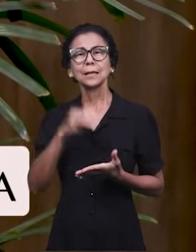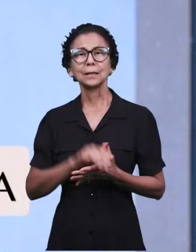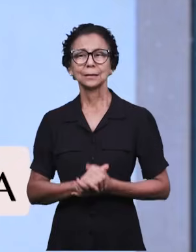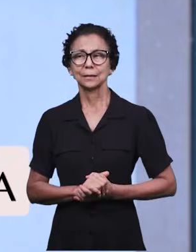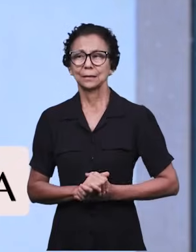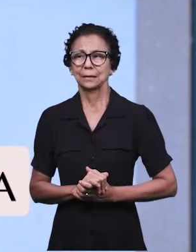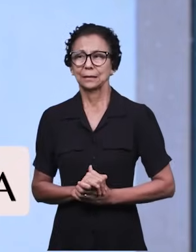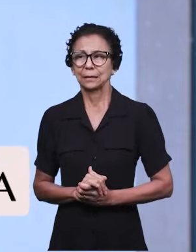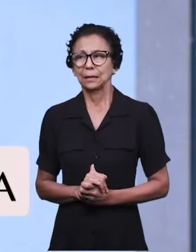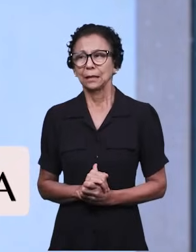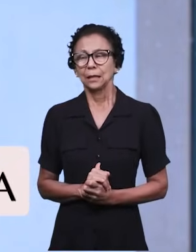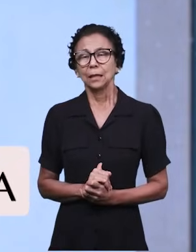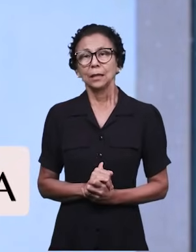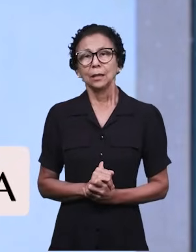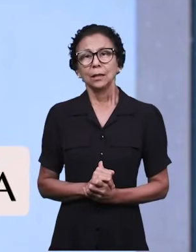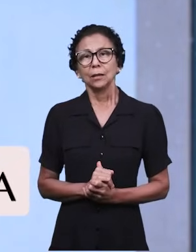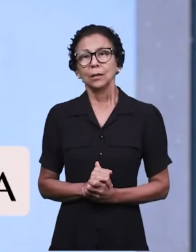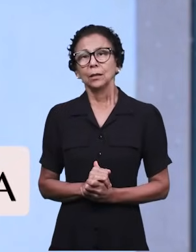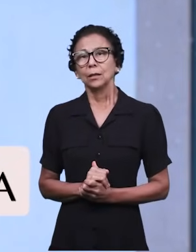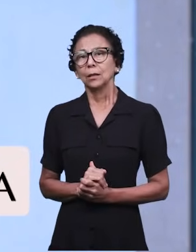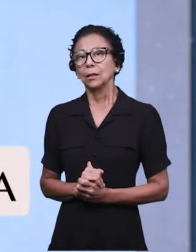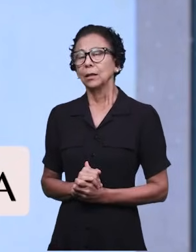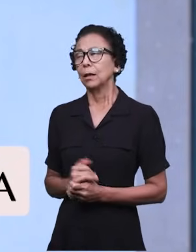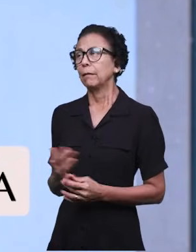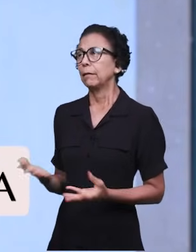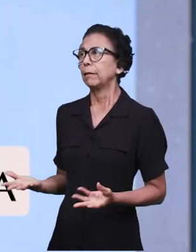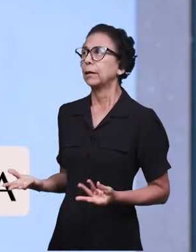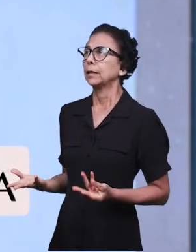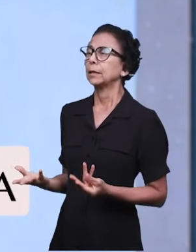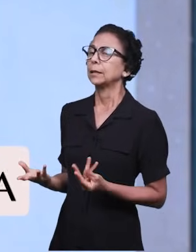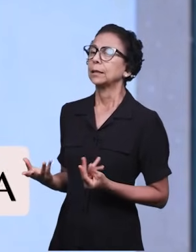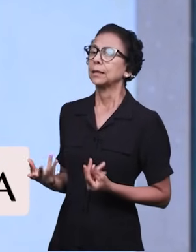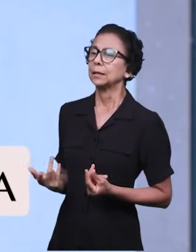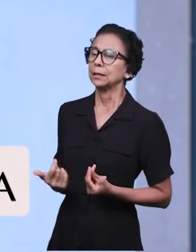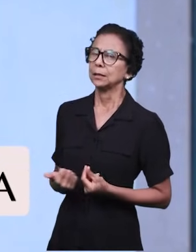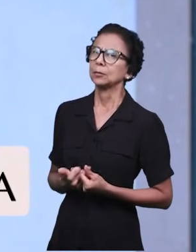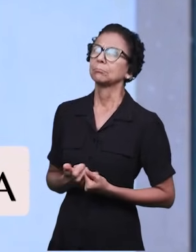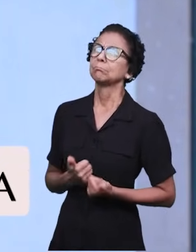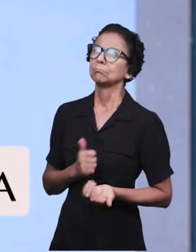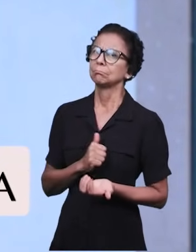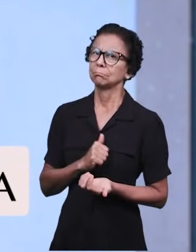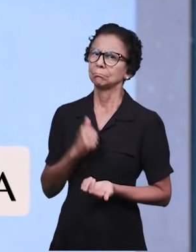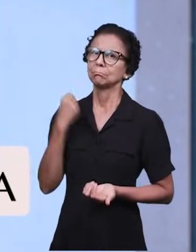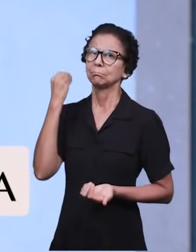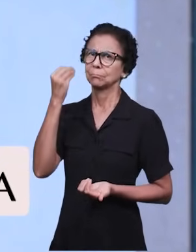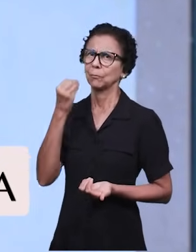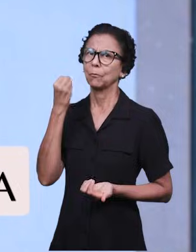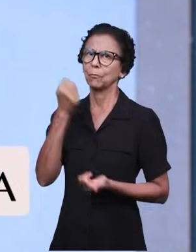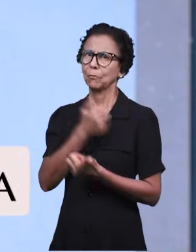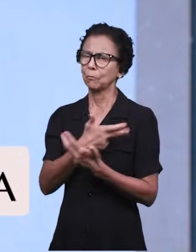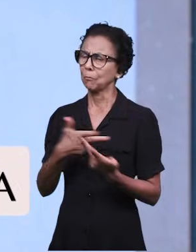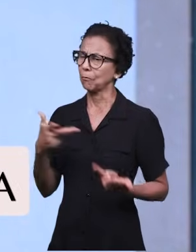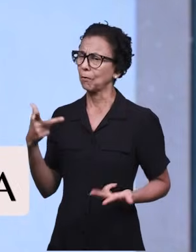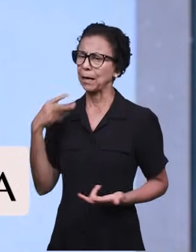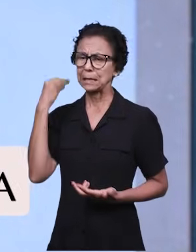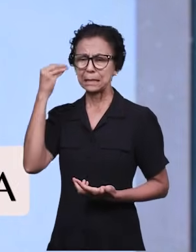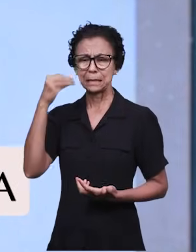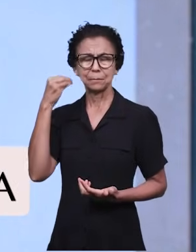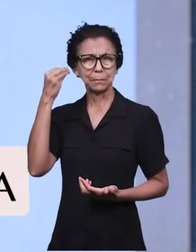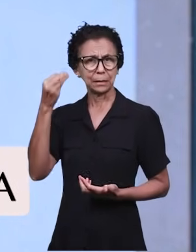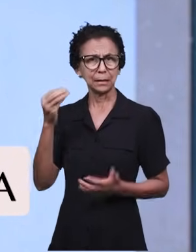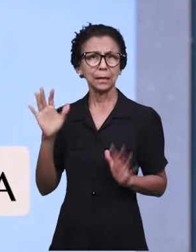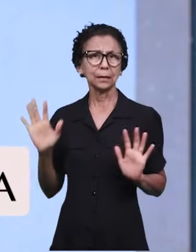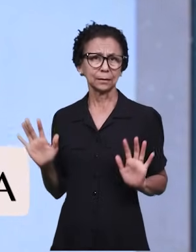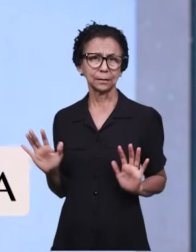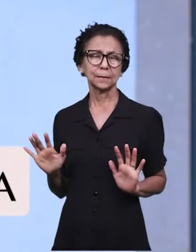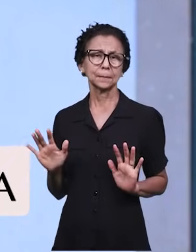exterior? Eu tive, posso dizer, grandes experiências, pelo menos para mim foram